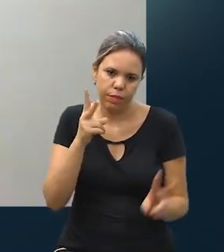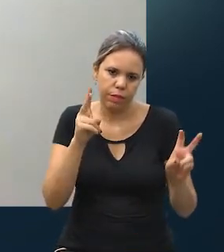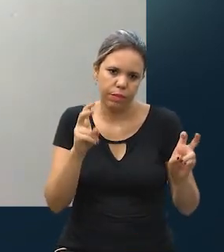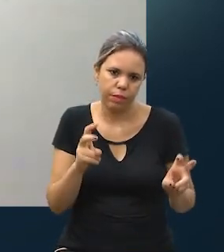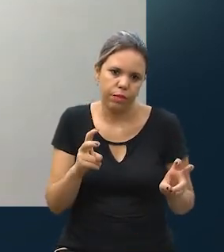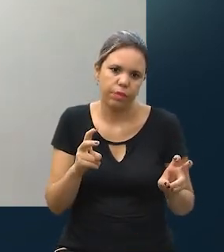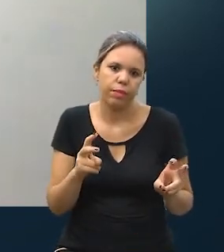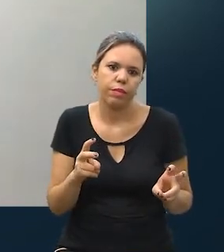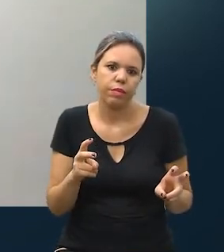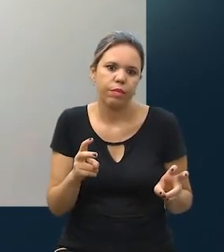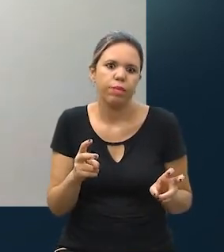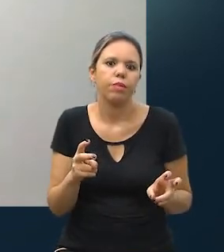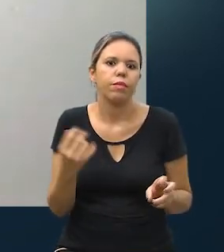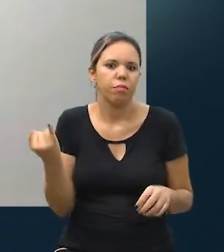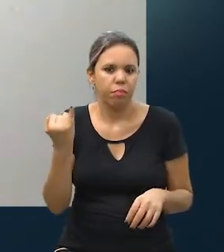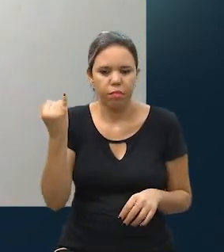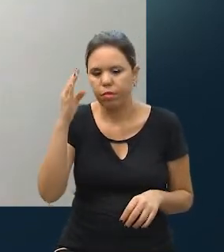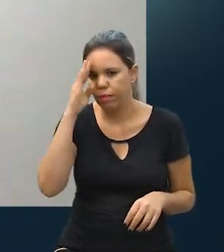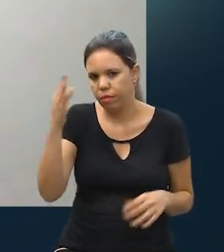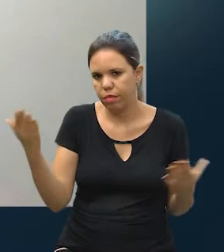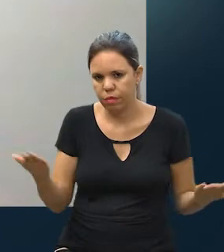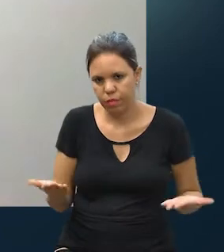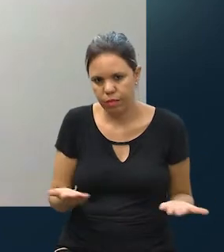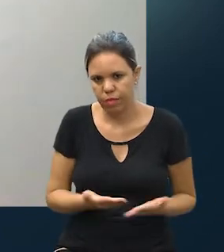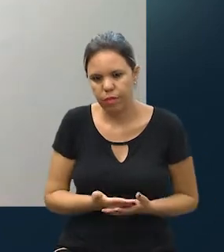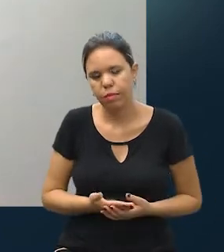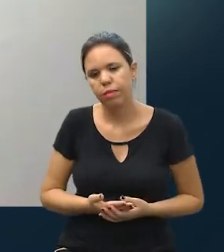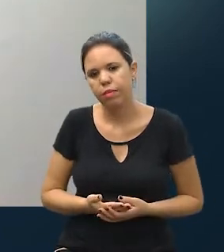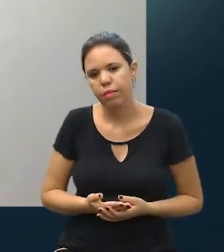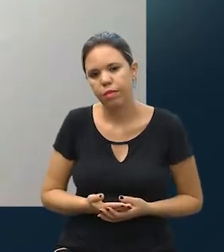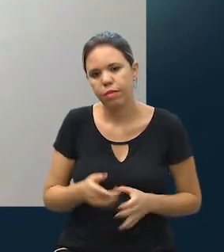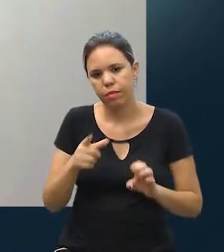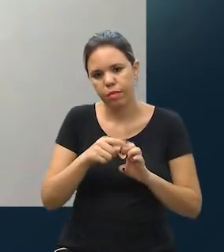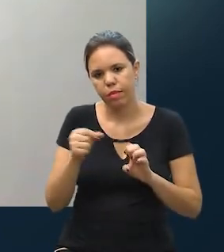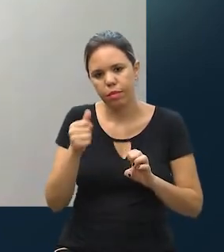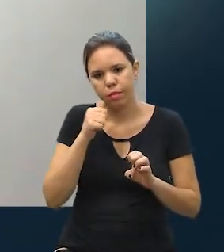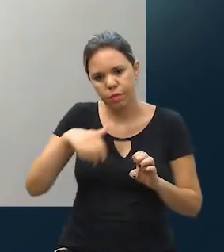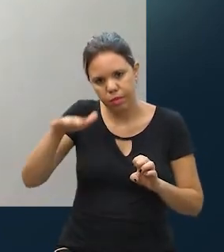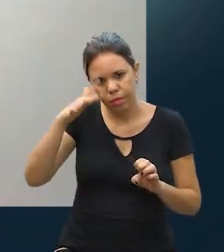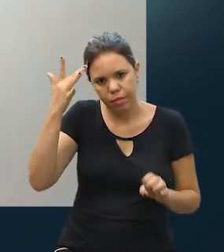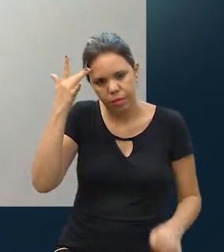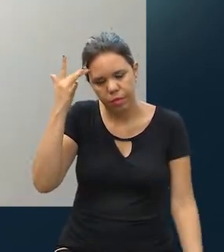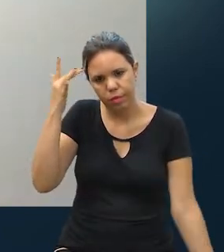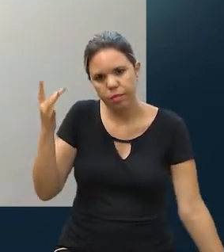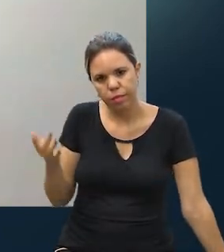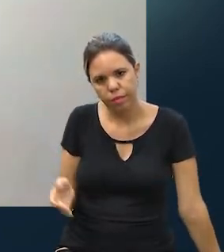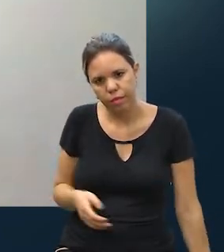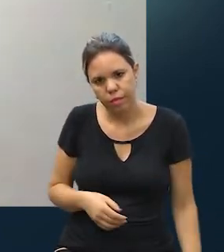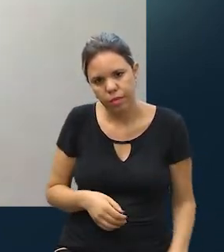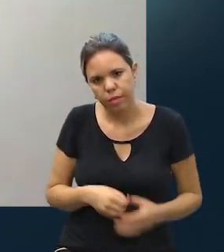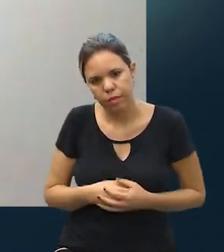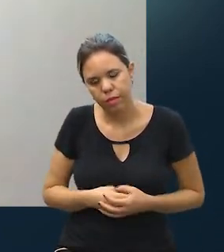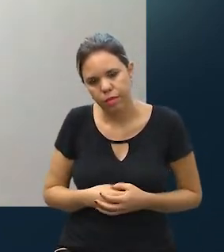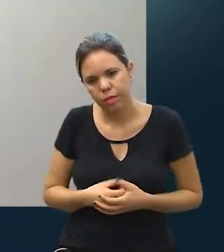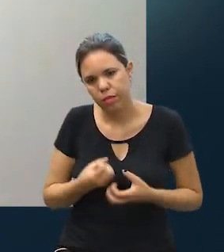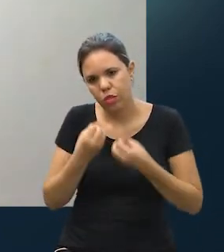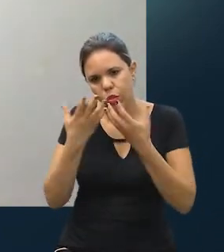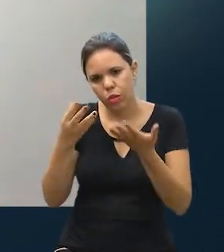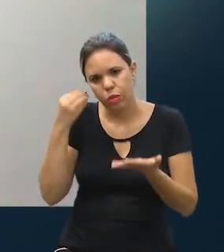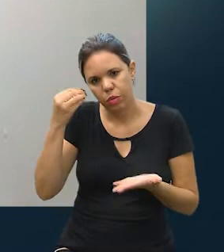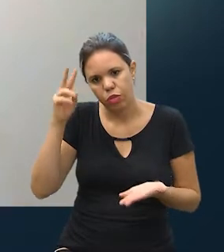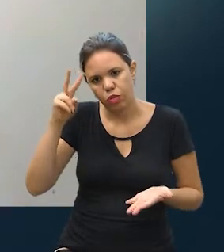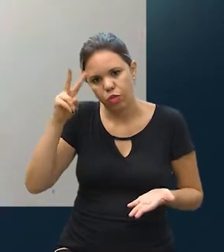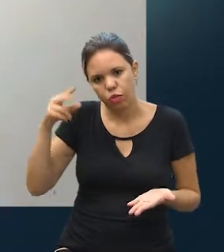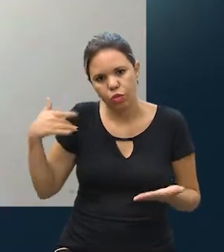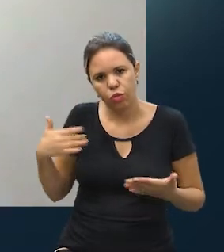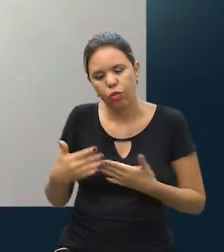assunto que é vital, né, hoje em dia, o empreendedorismo da mulher madura. E aí, estou contando um pouco da minha